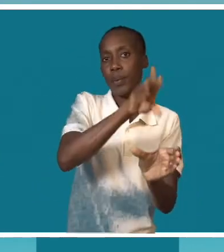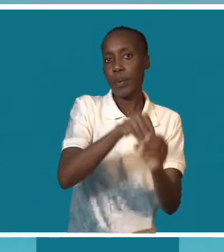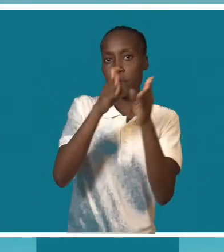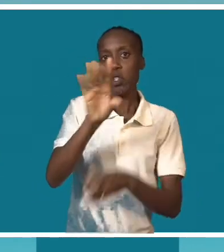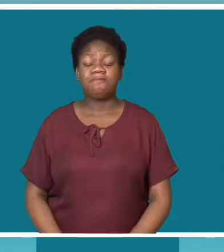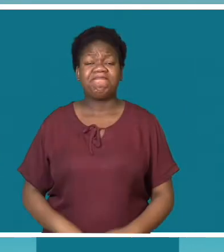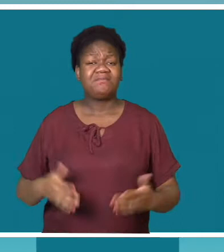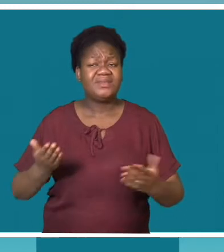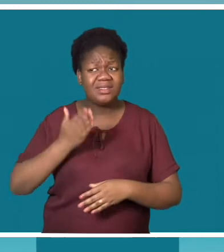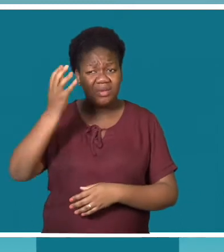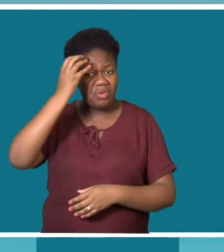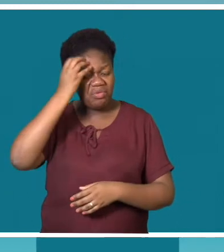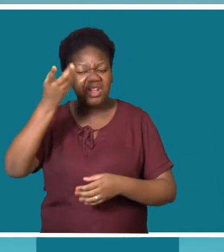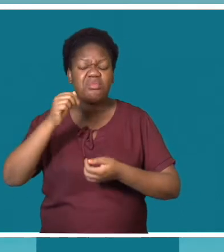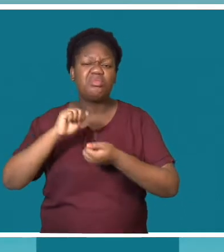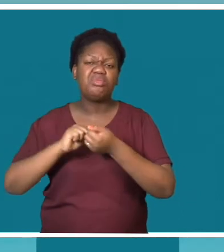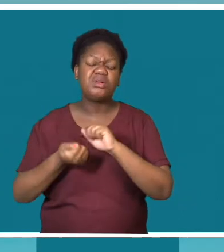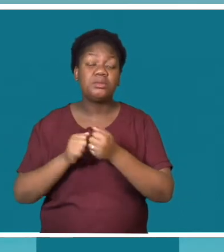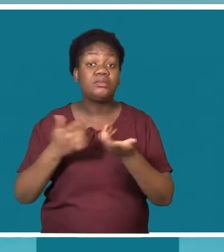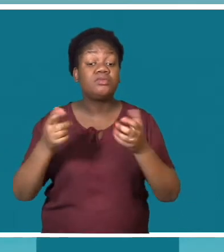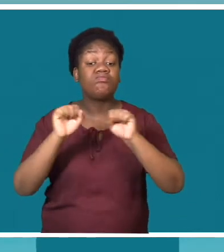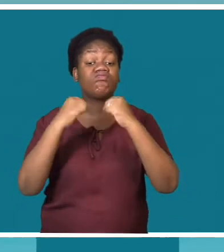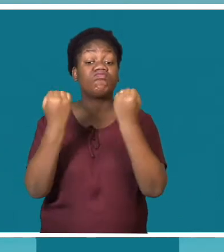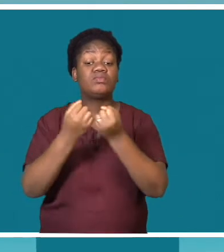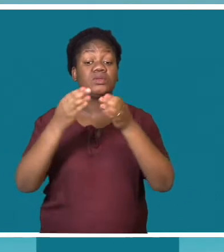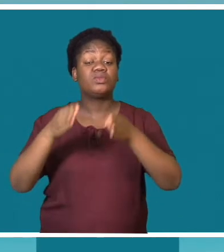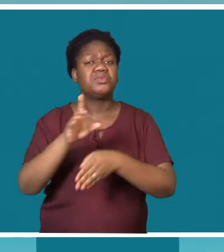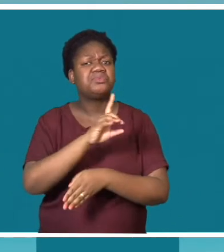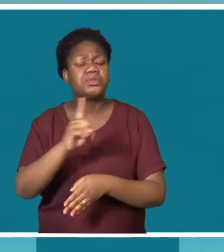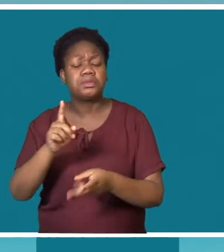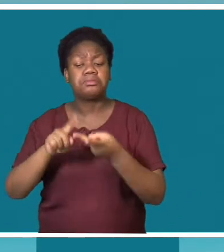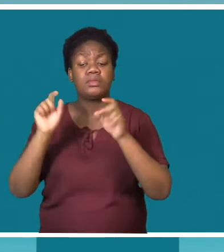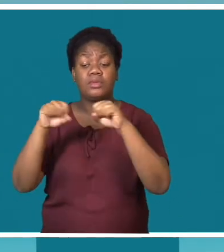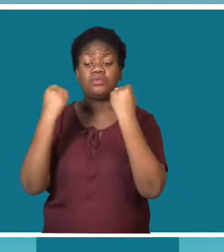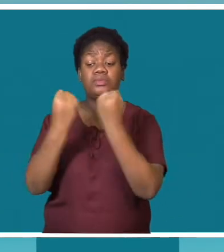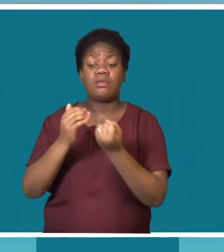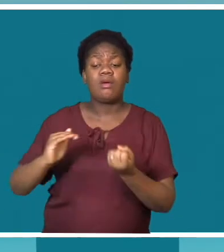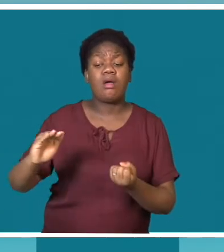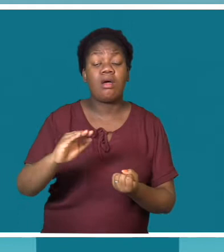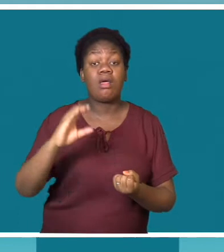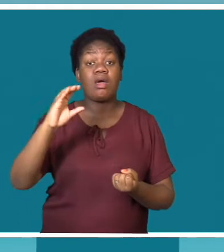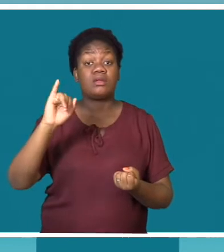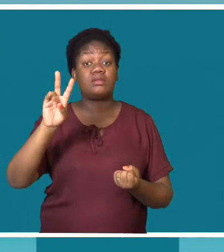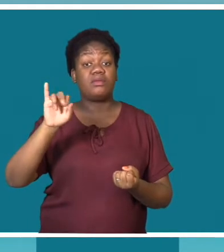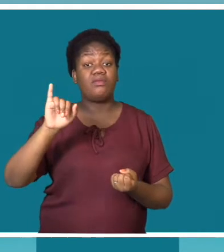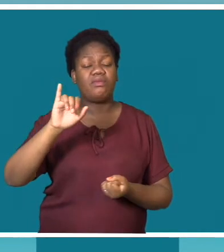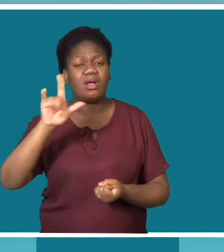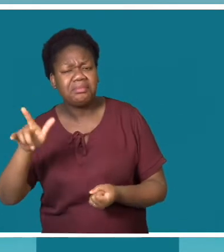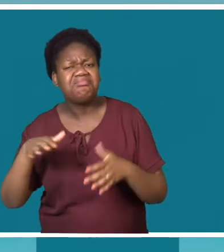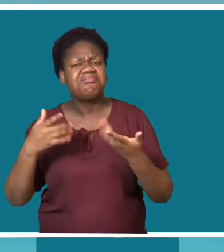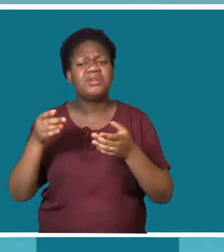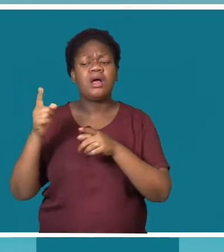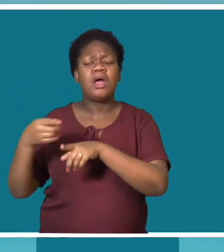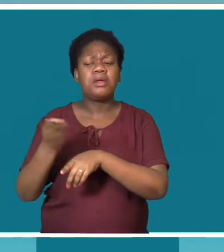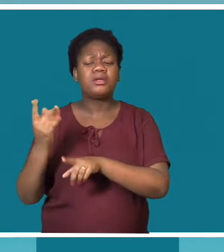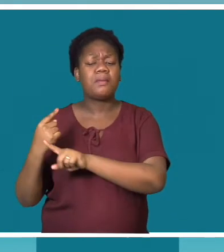claras, não incluem... Para minimizar este problema, governo, associações que trabalham em prol das pessoas com deficiência e sociedade civil